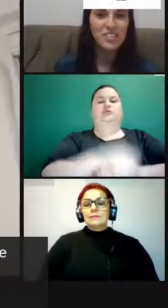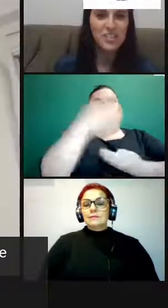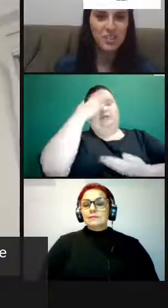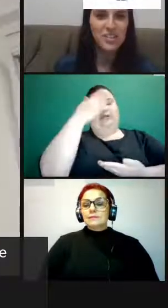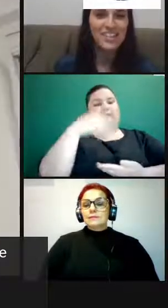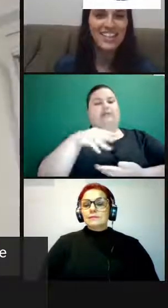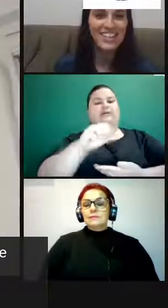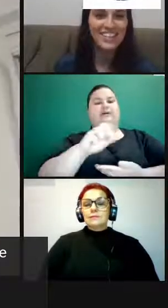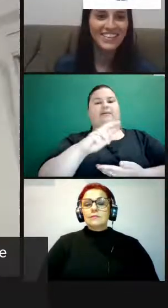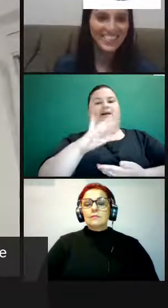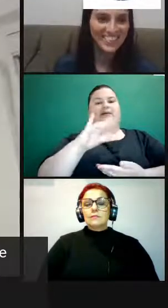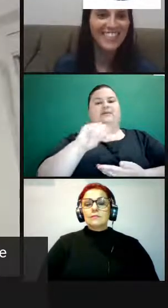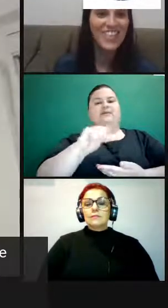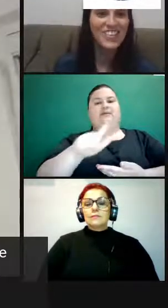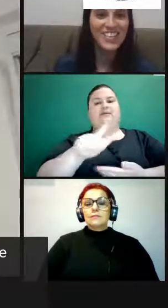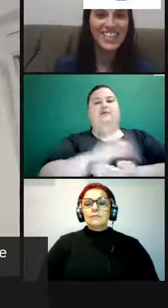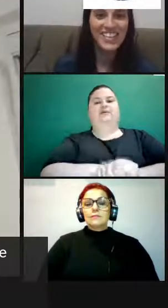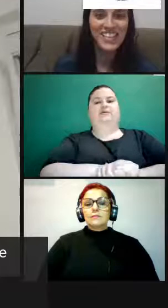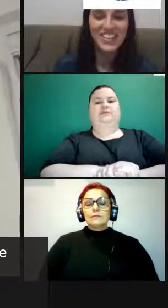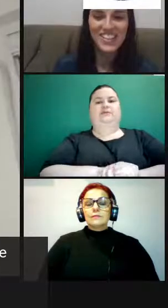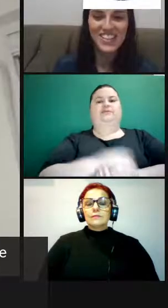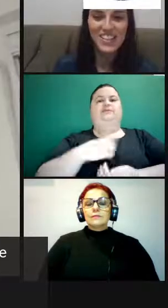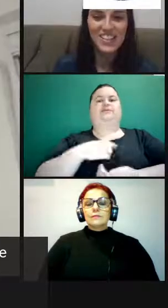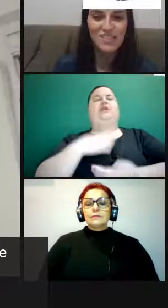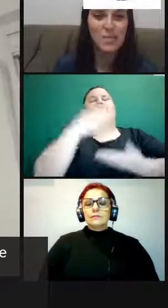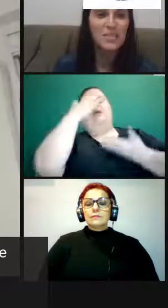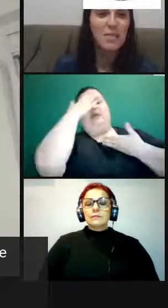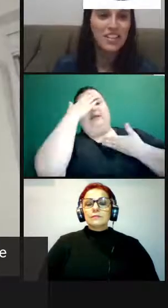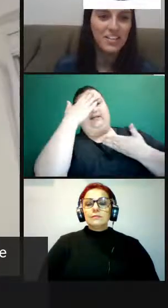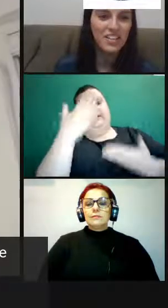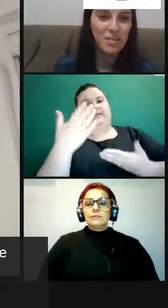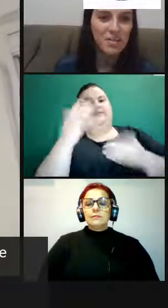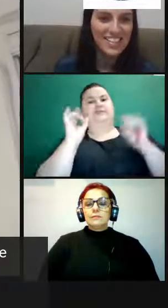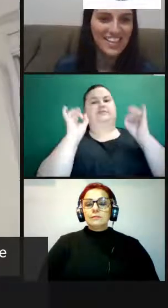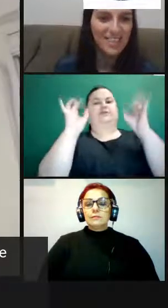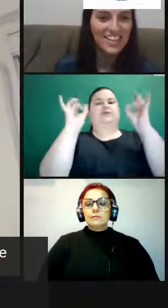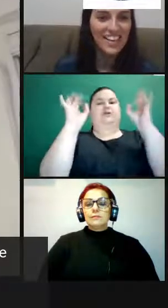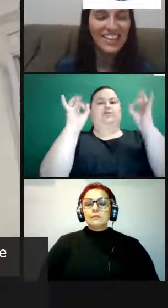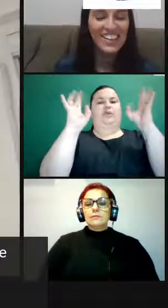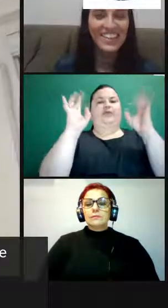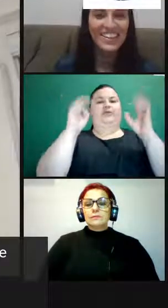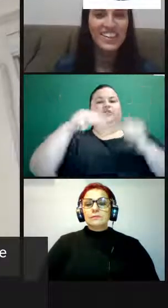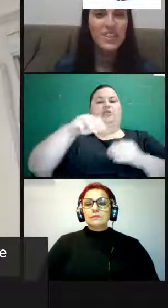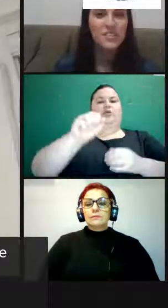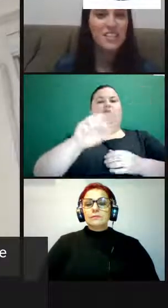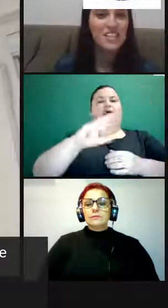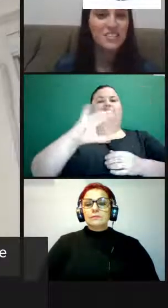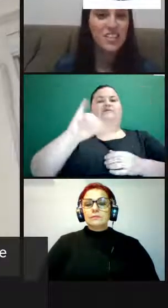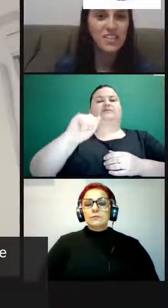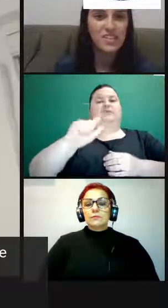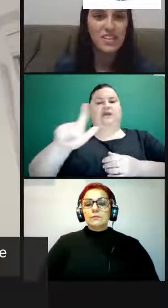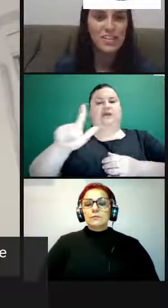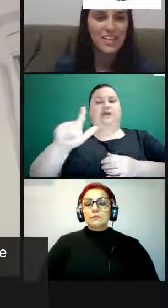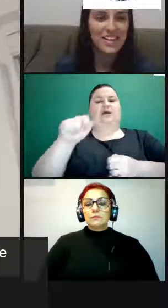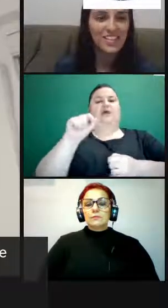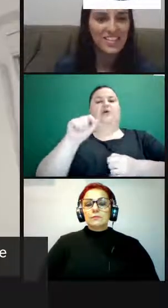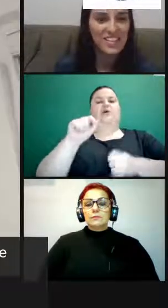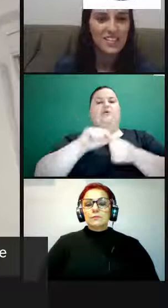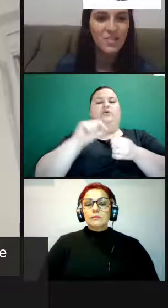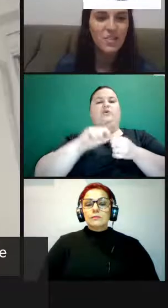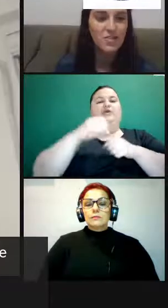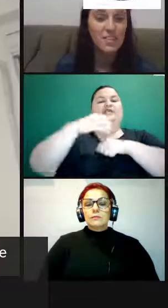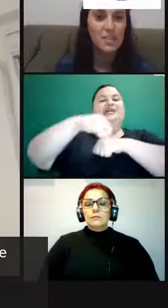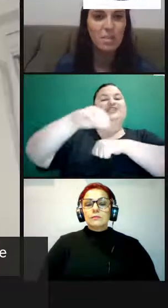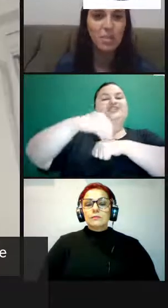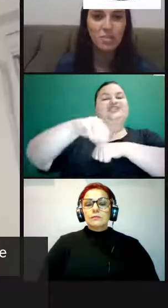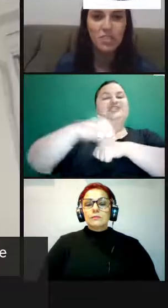agora eu faria eu gostaria de agradecer especialmente então eu Marcial né que fez as indicações das